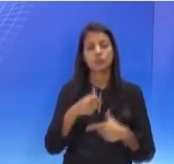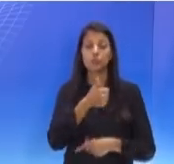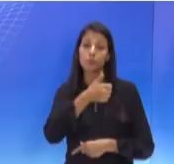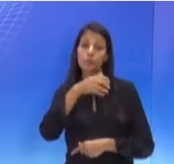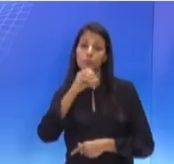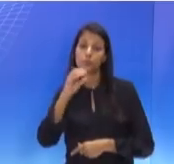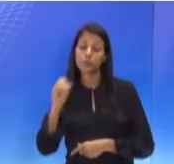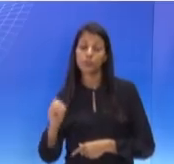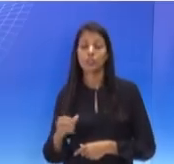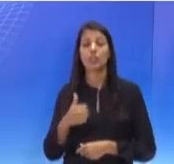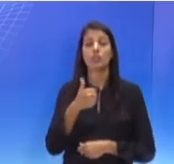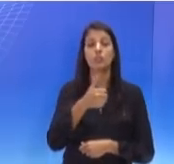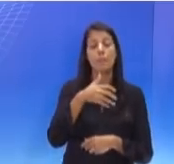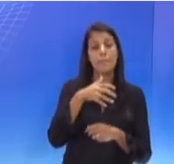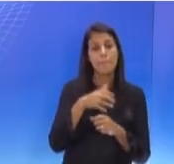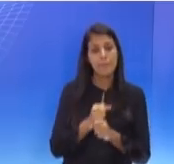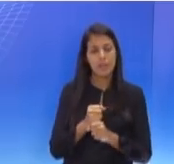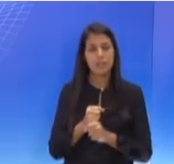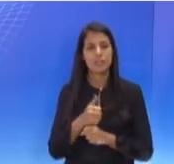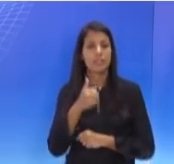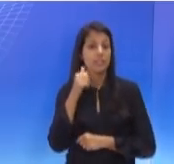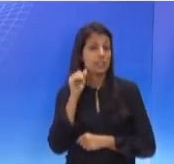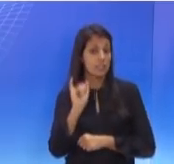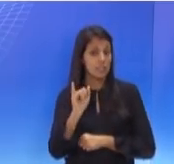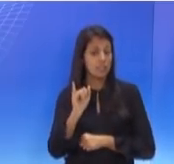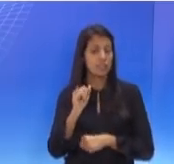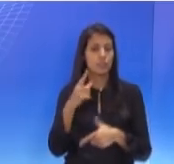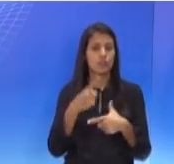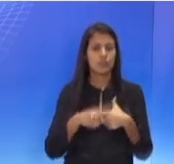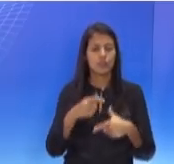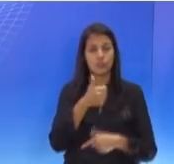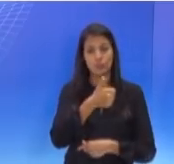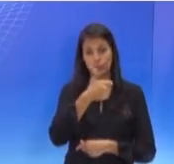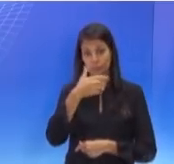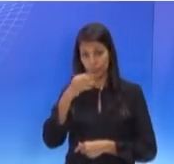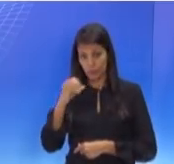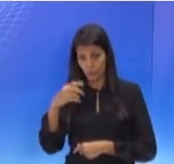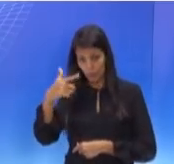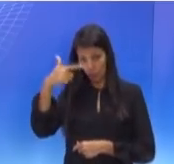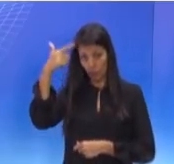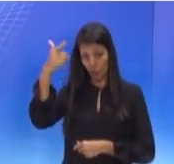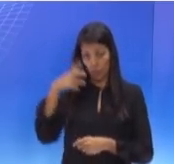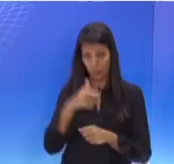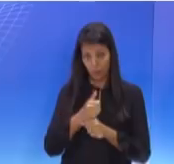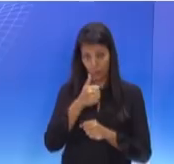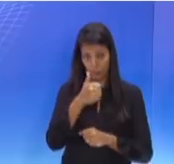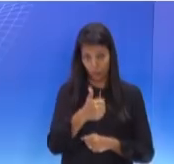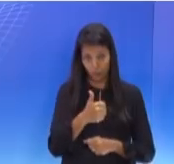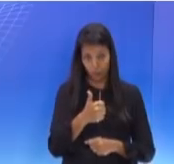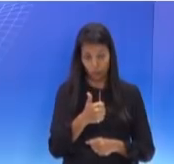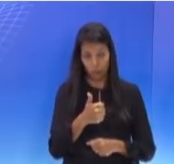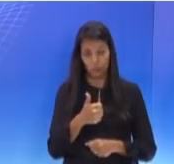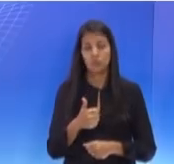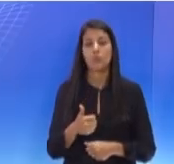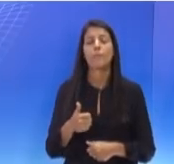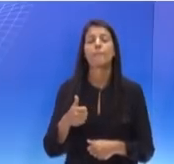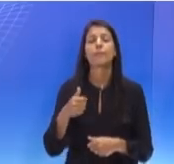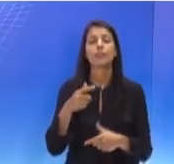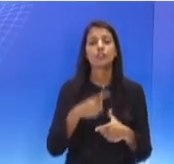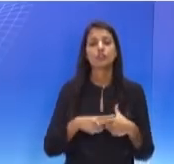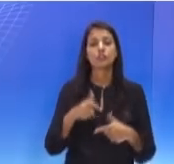1 mais I dividido por 100 ao quadrado, mais 1 dividido por 1 mais